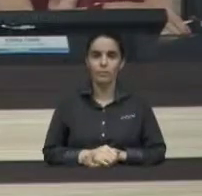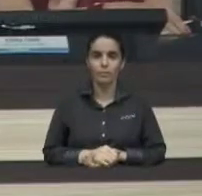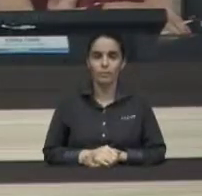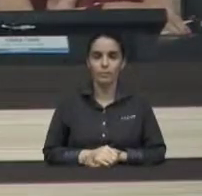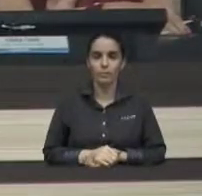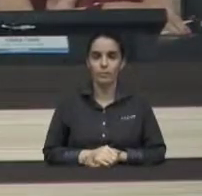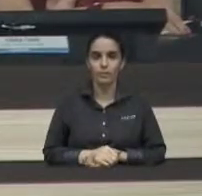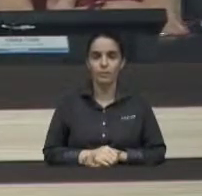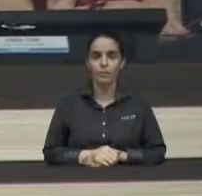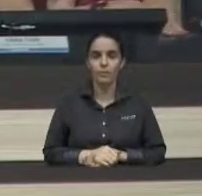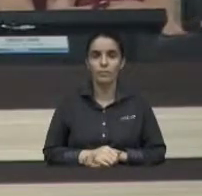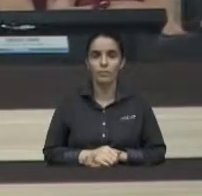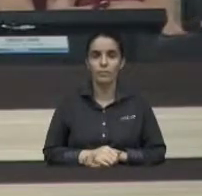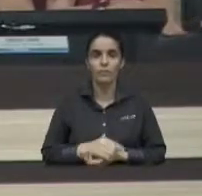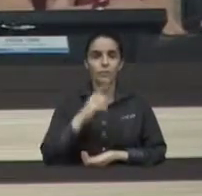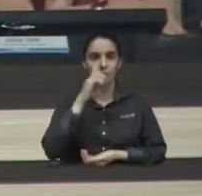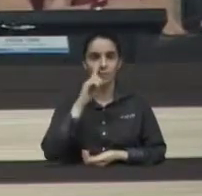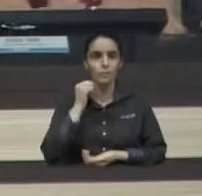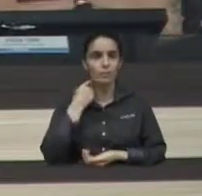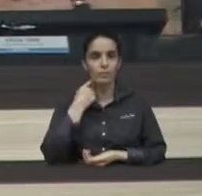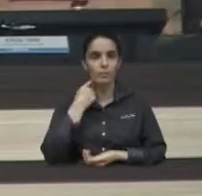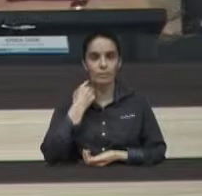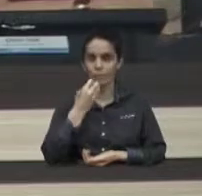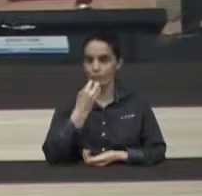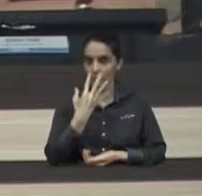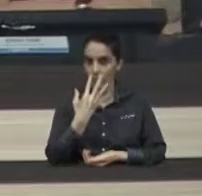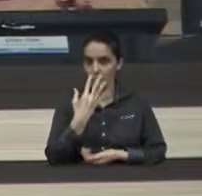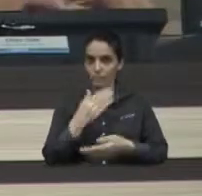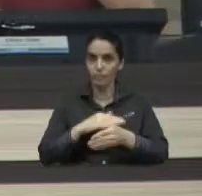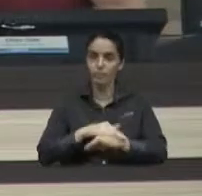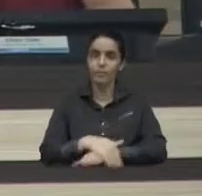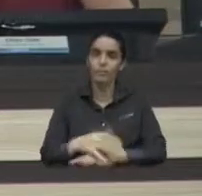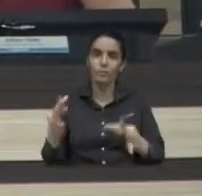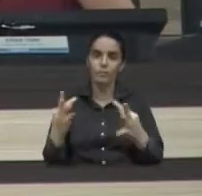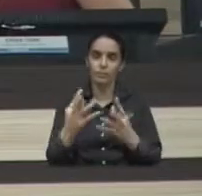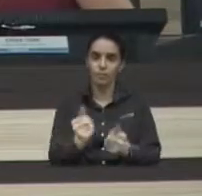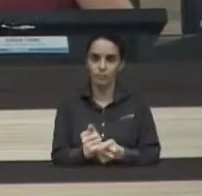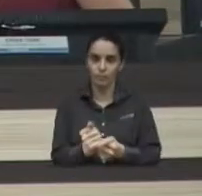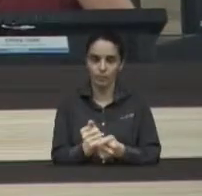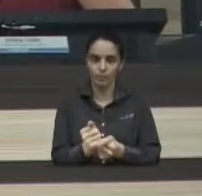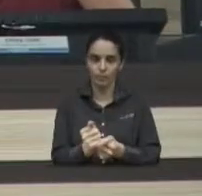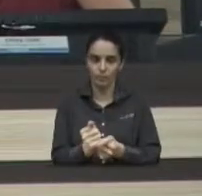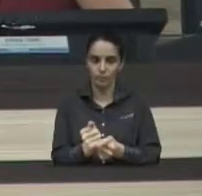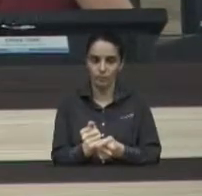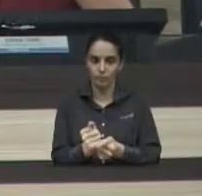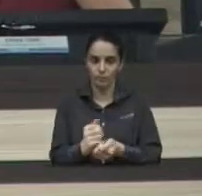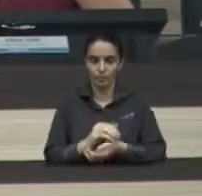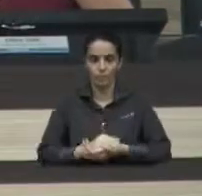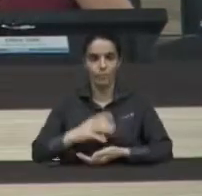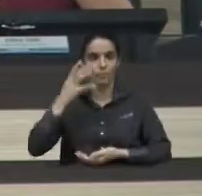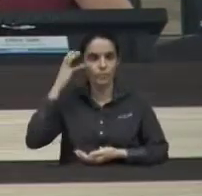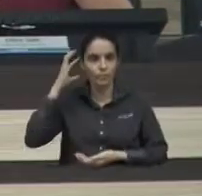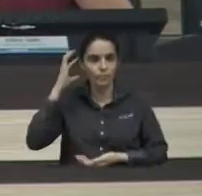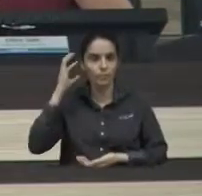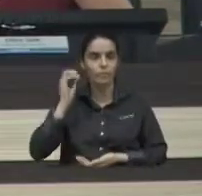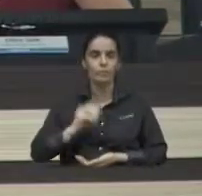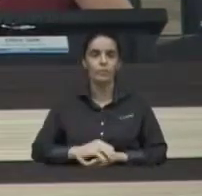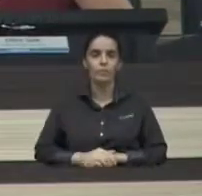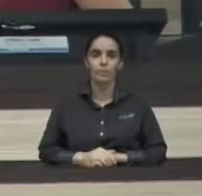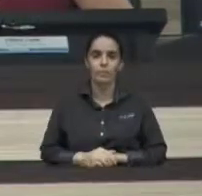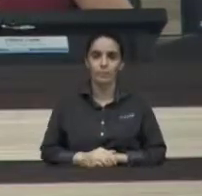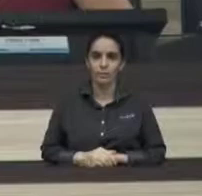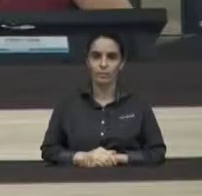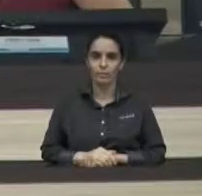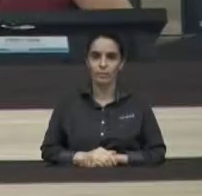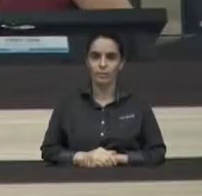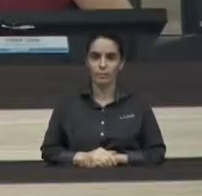Com a palavra, vereador Newton Santos. Muito boa noite a todos os amigos ouvintes através da Rádio Educadora. Também